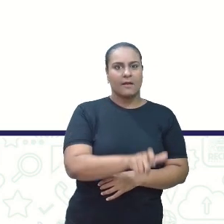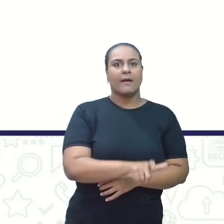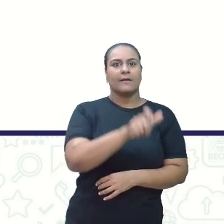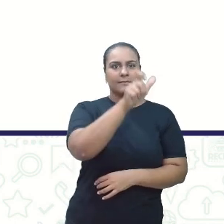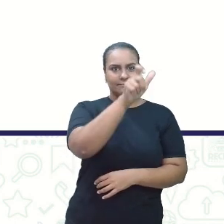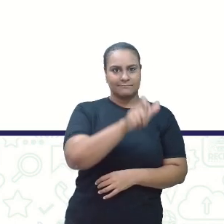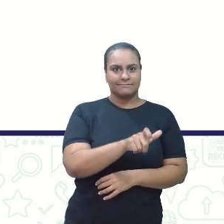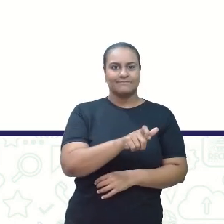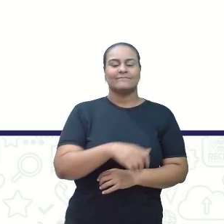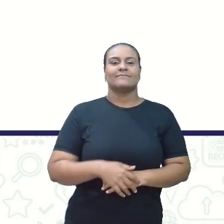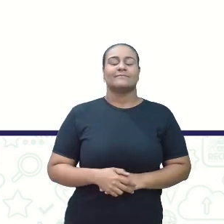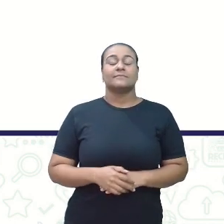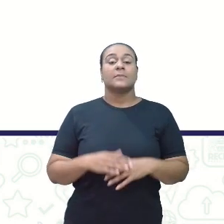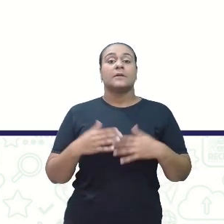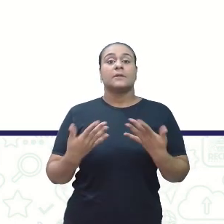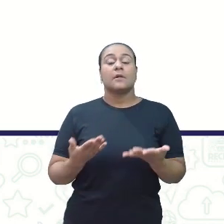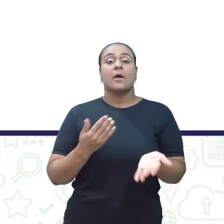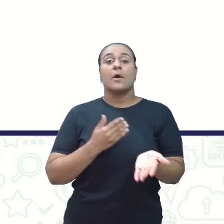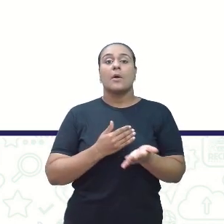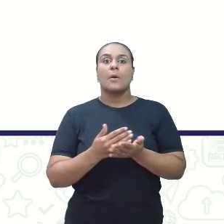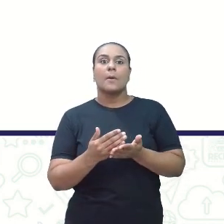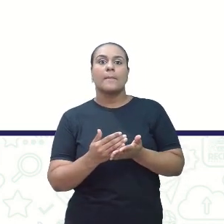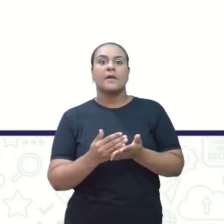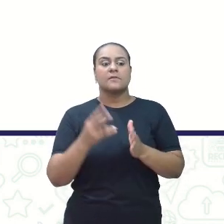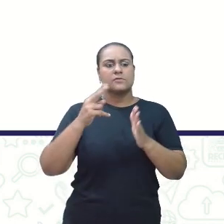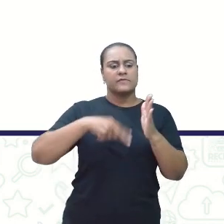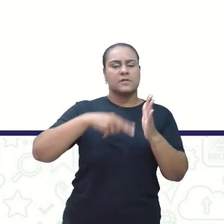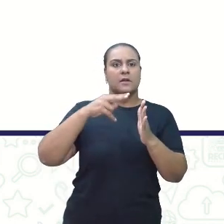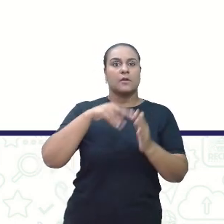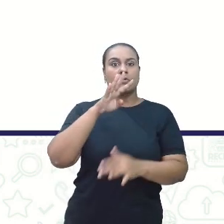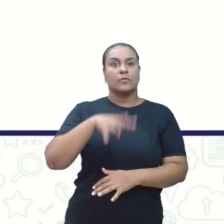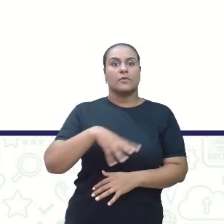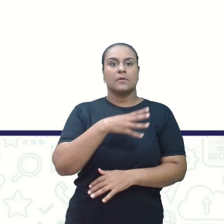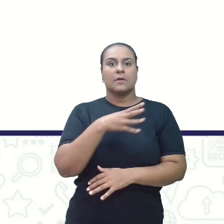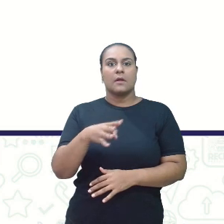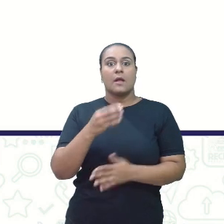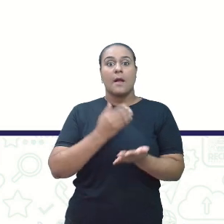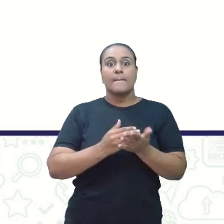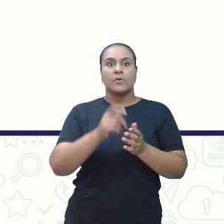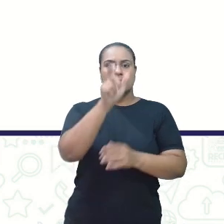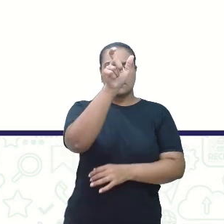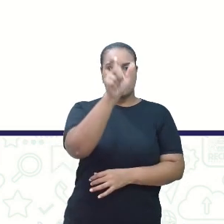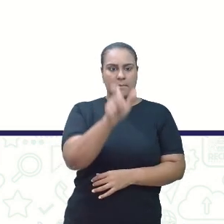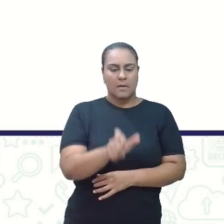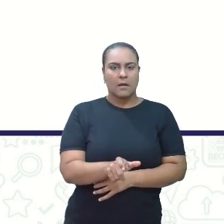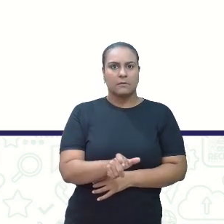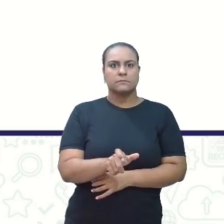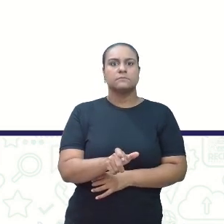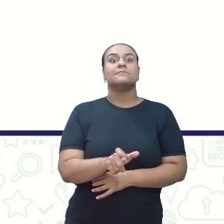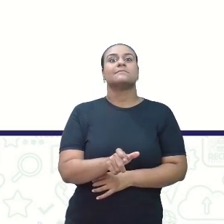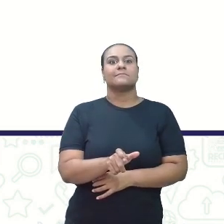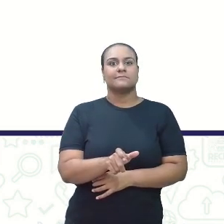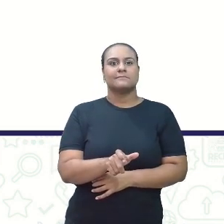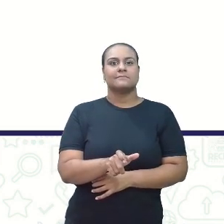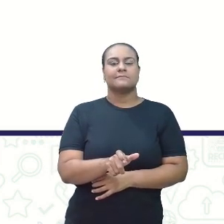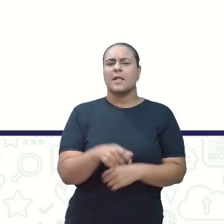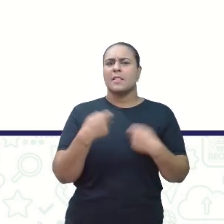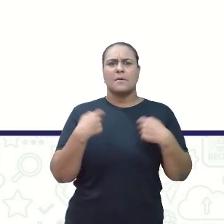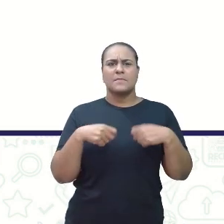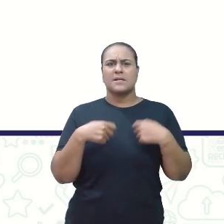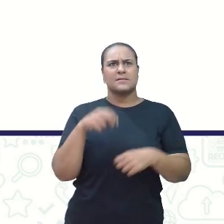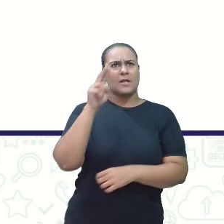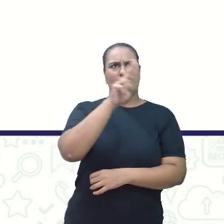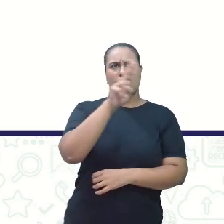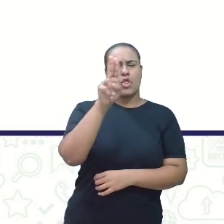nossa memória. Então, eu começo a ler a tabela e a próxima coluna é sobre o time, mas também não preciso nomear, né? Porque